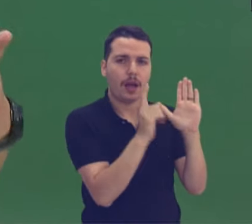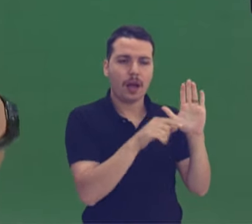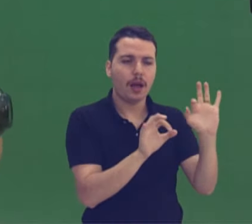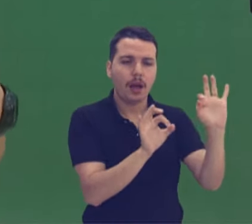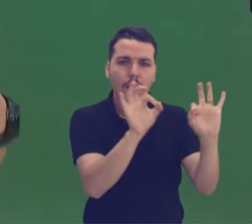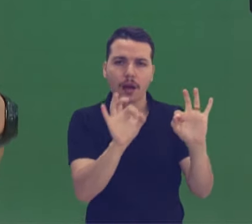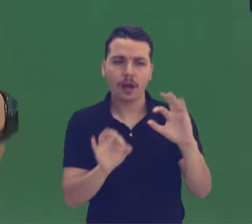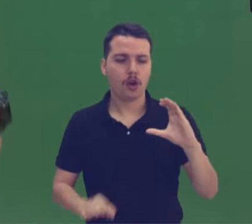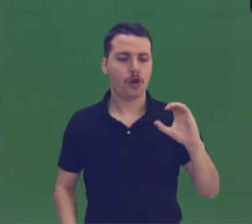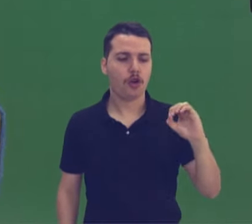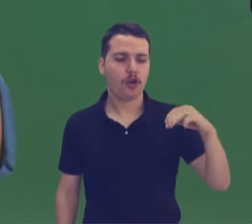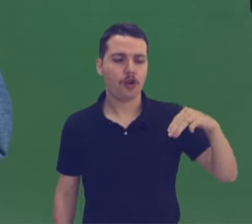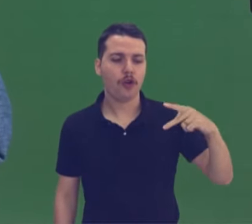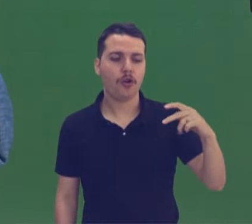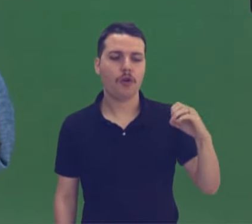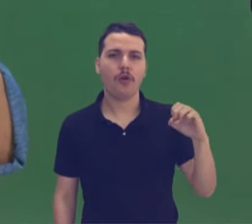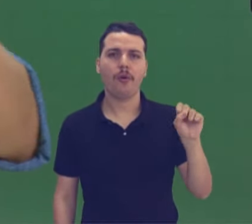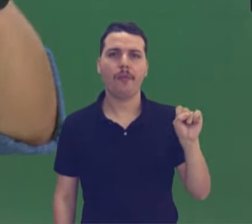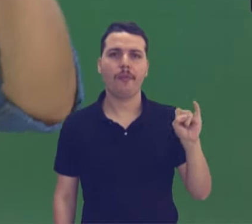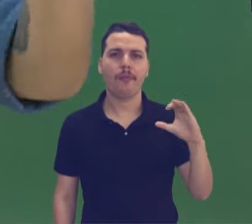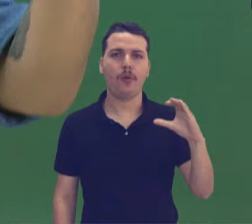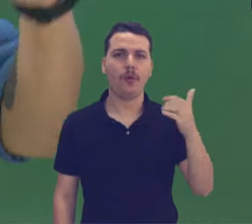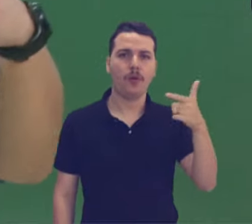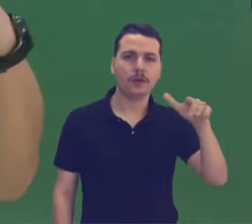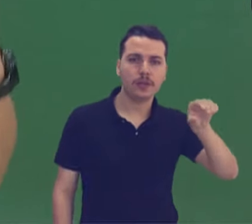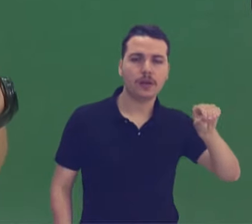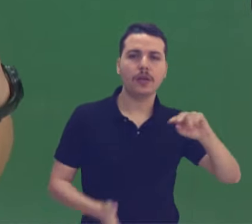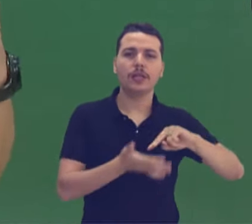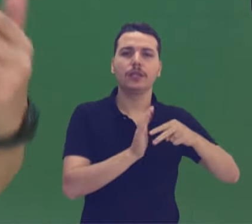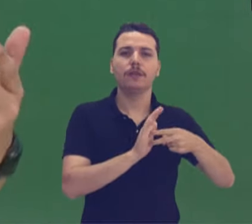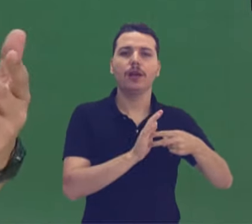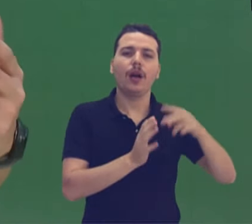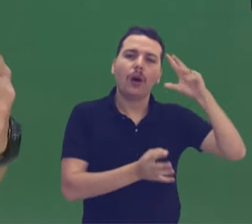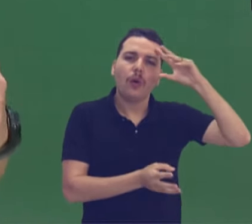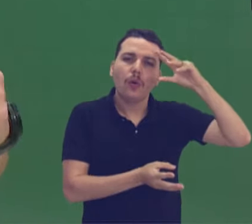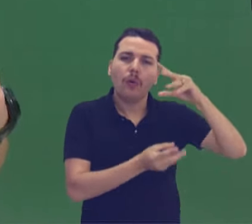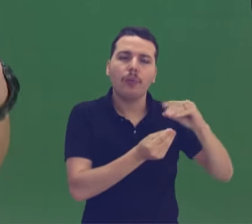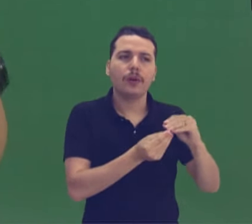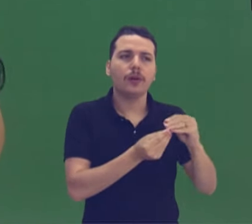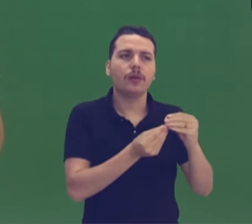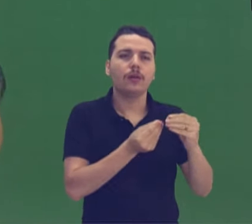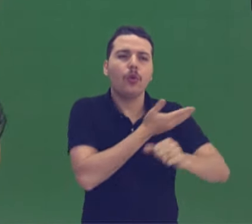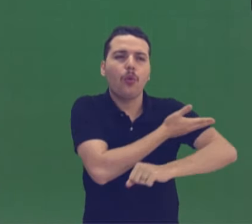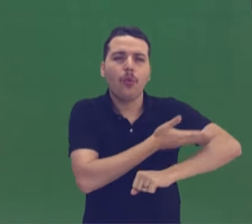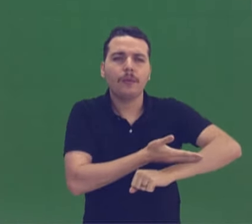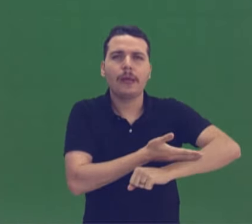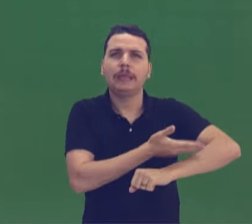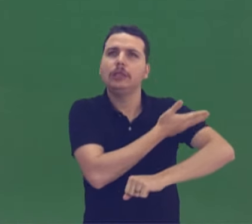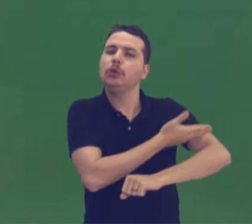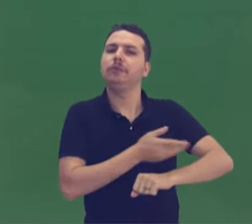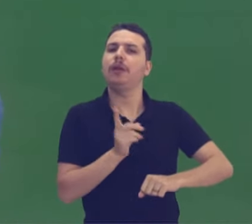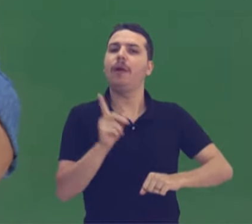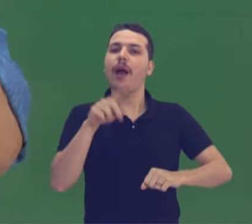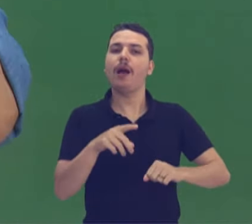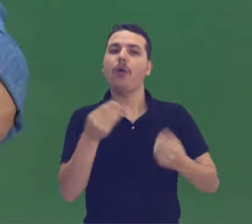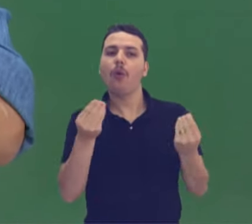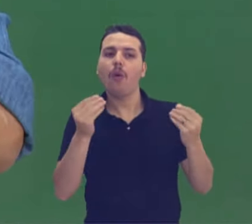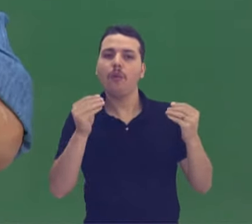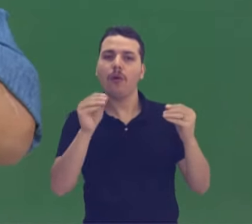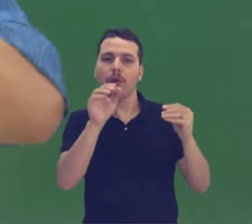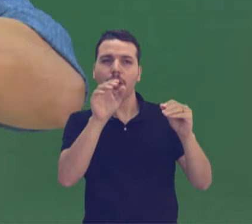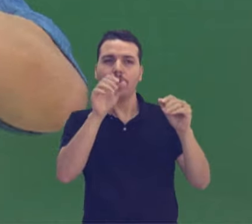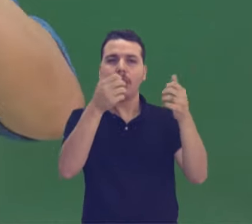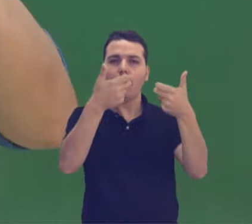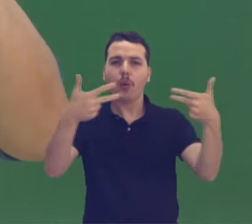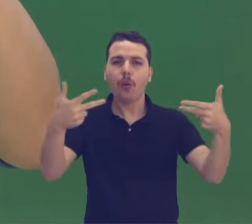basicamente a gente vai entender todo o costume costume não todo conjunto que você vai ter de elementos